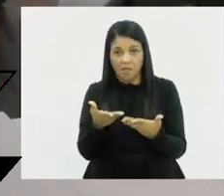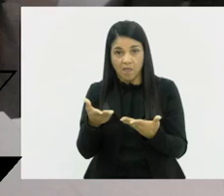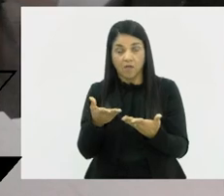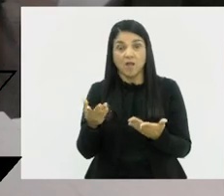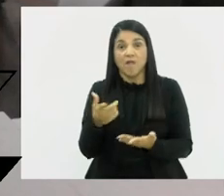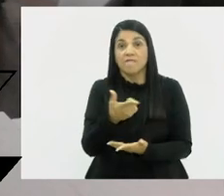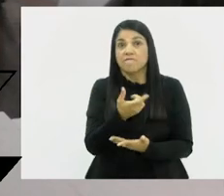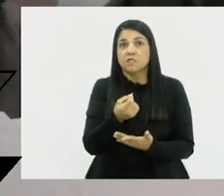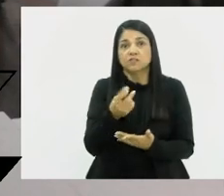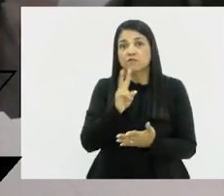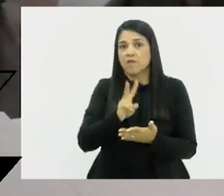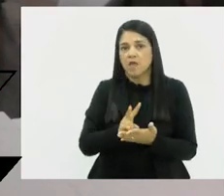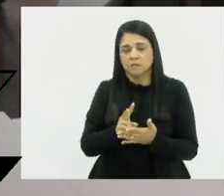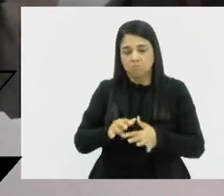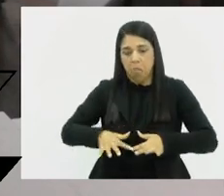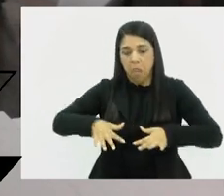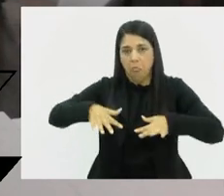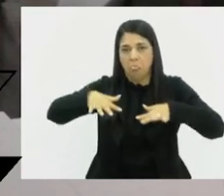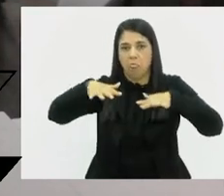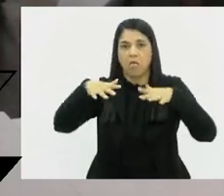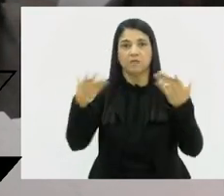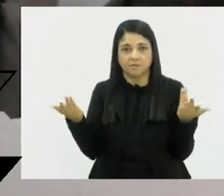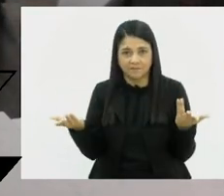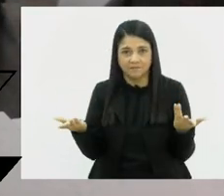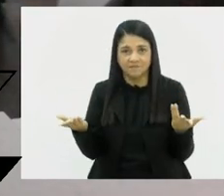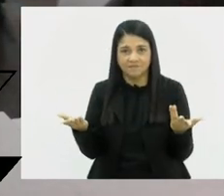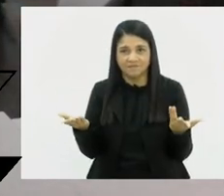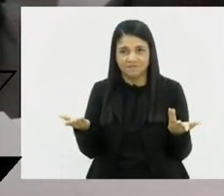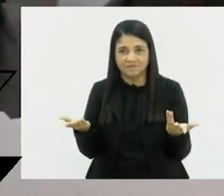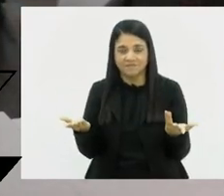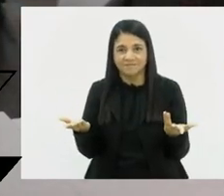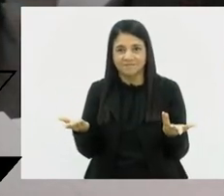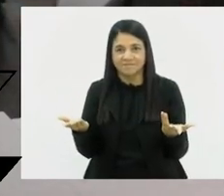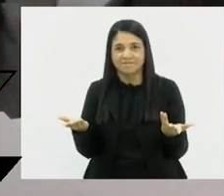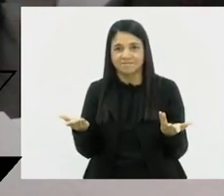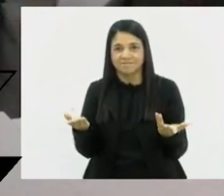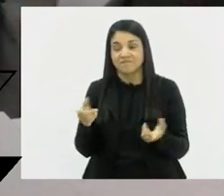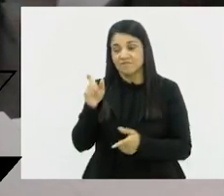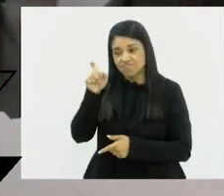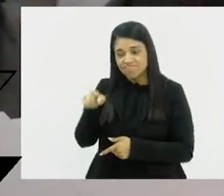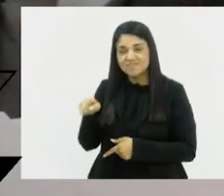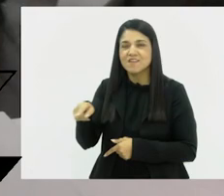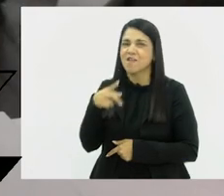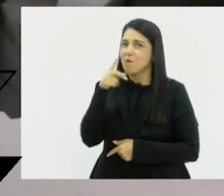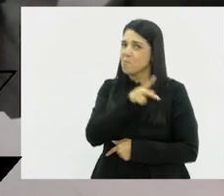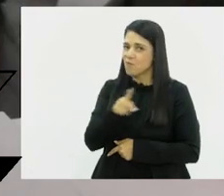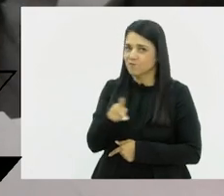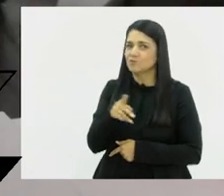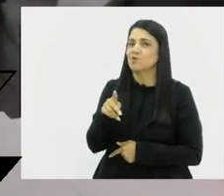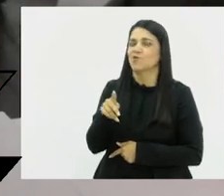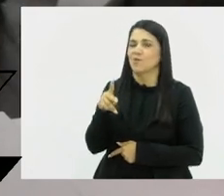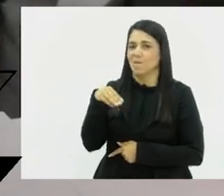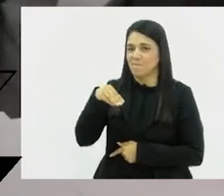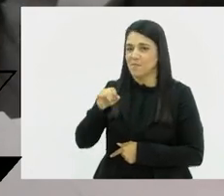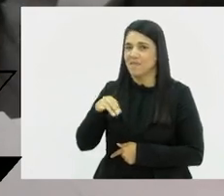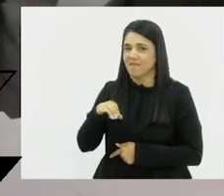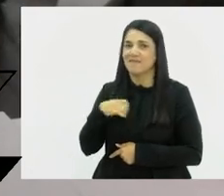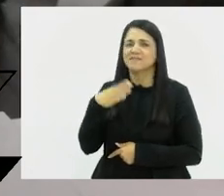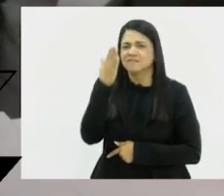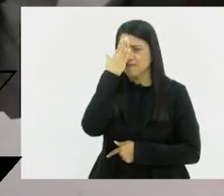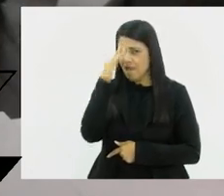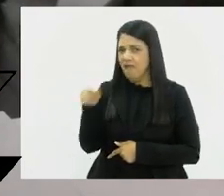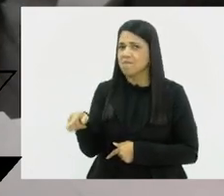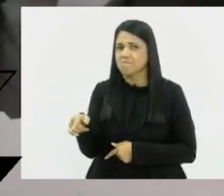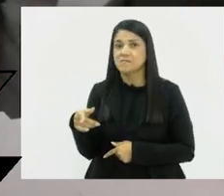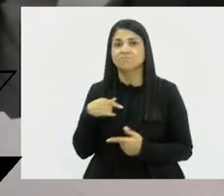vão acontecer no mundo todo. Verdade. Não é isso? Vossa Excelência é o professor de todos nós. Então, o ser humano vem provocando